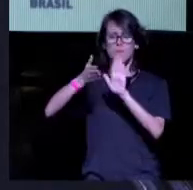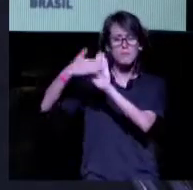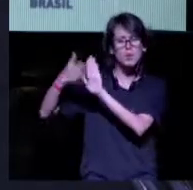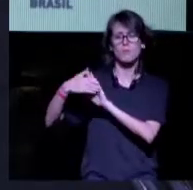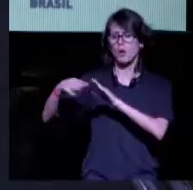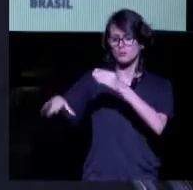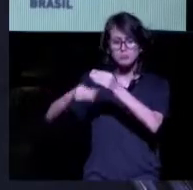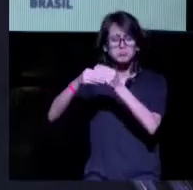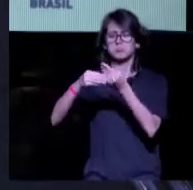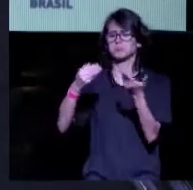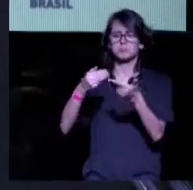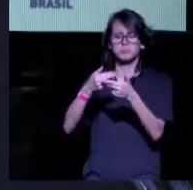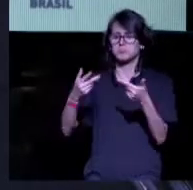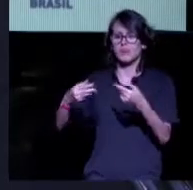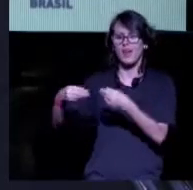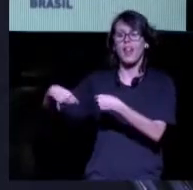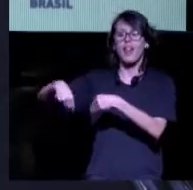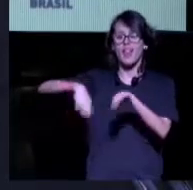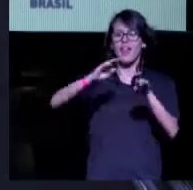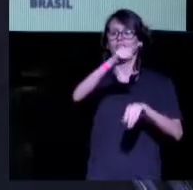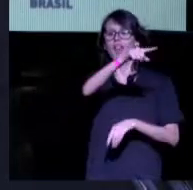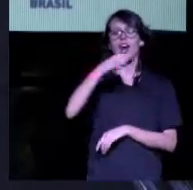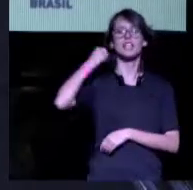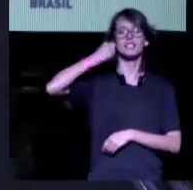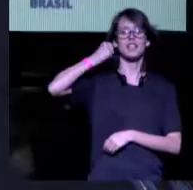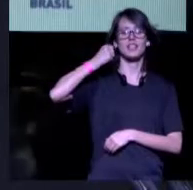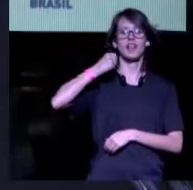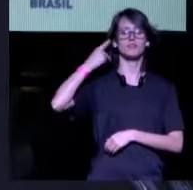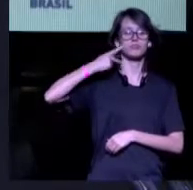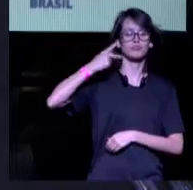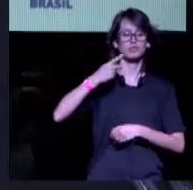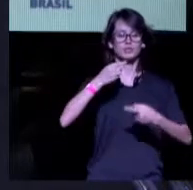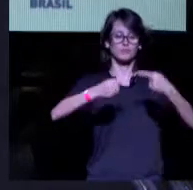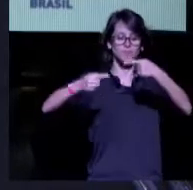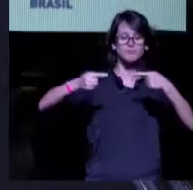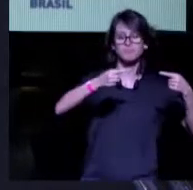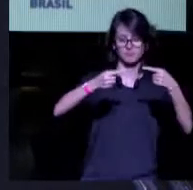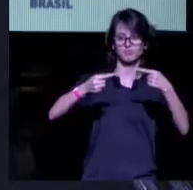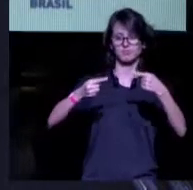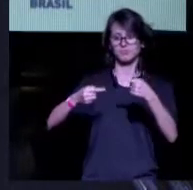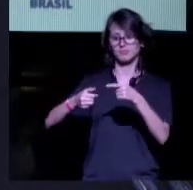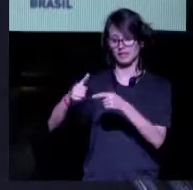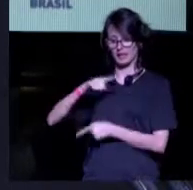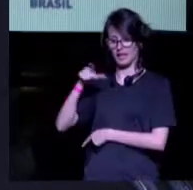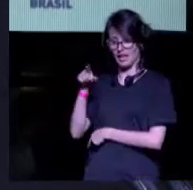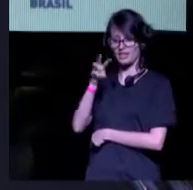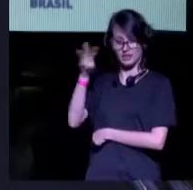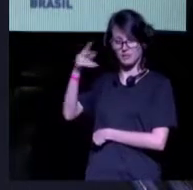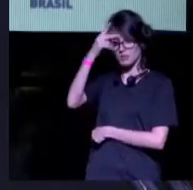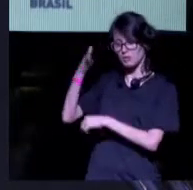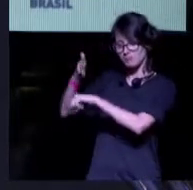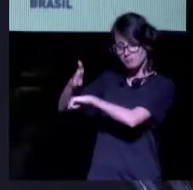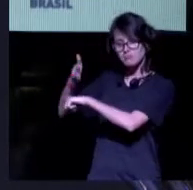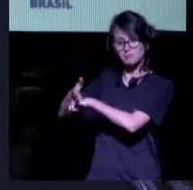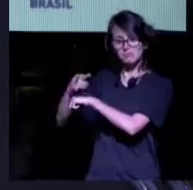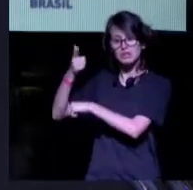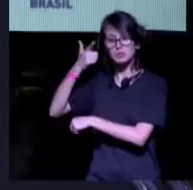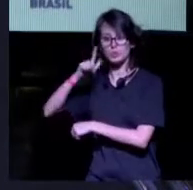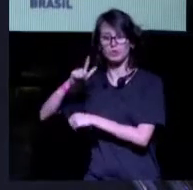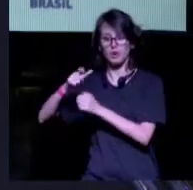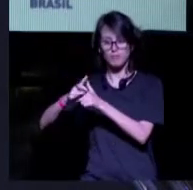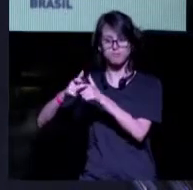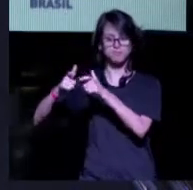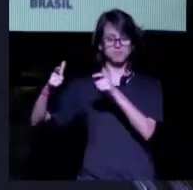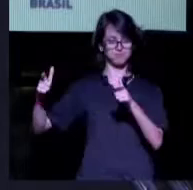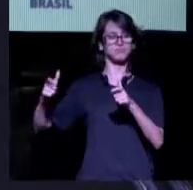levará ao senado levar o parlamento e trazer isso na vida real eles então é ter um sucesso muito bacana está dando supercerto